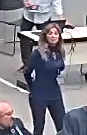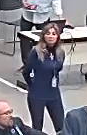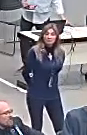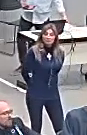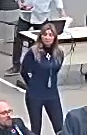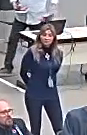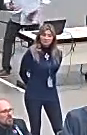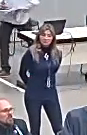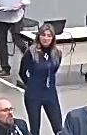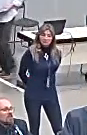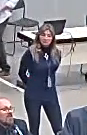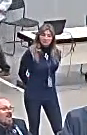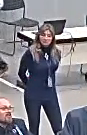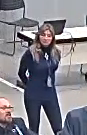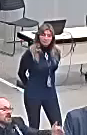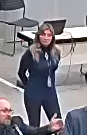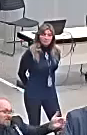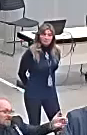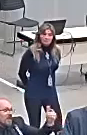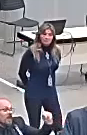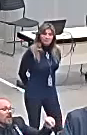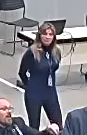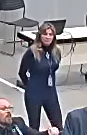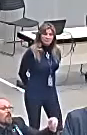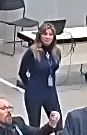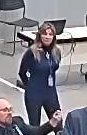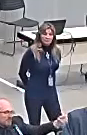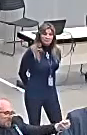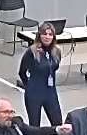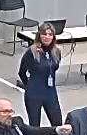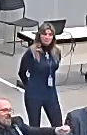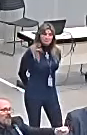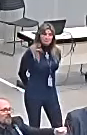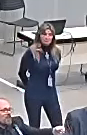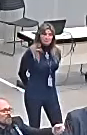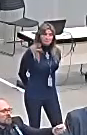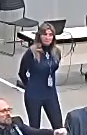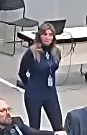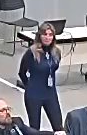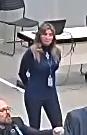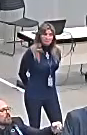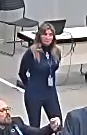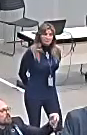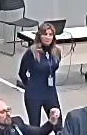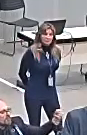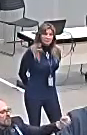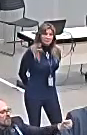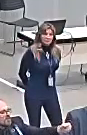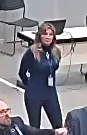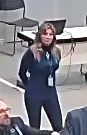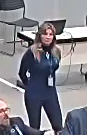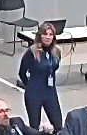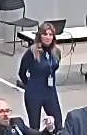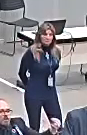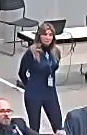Betim Betim Contagem Bom Despacho Obrigado marúcia